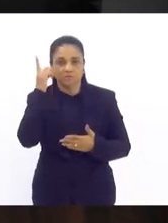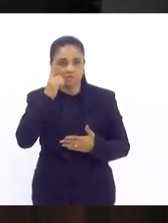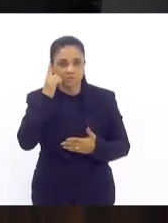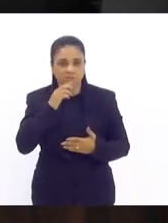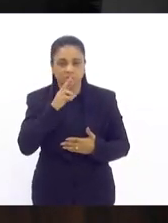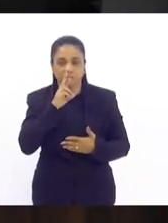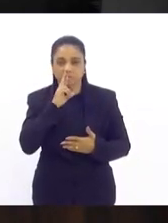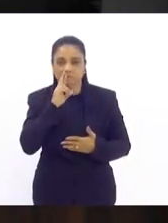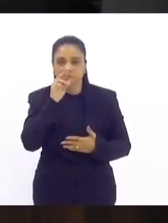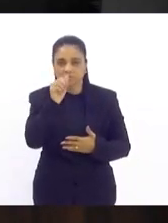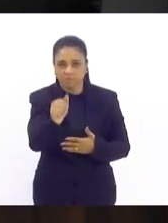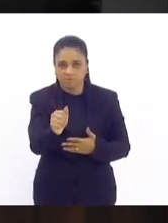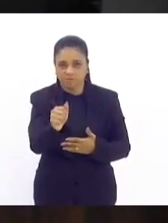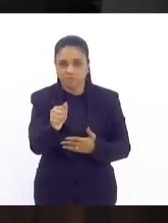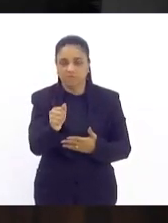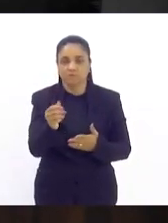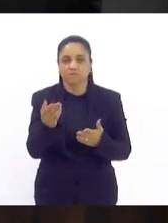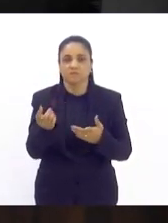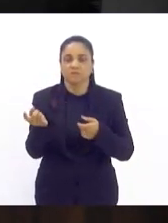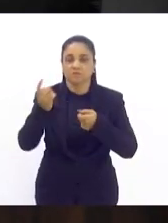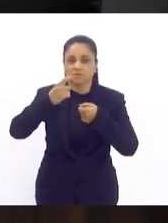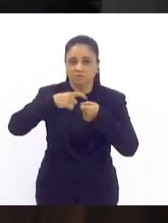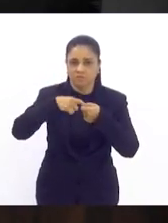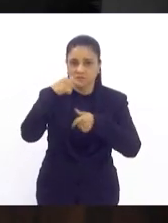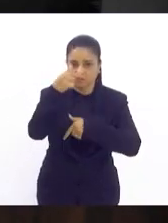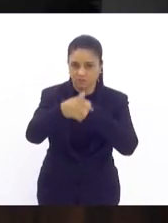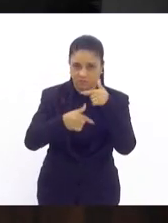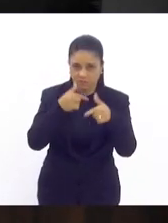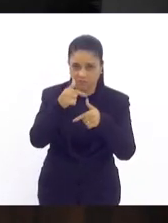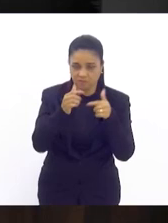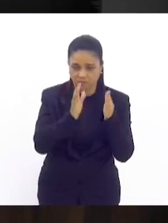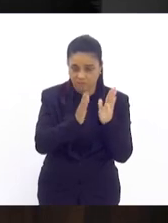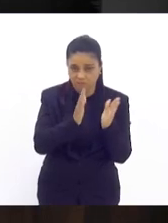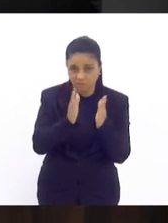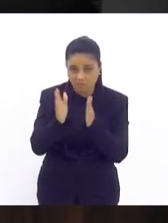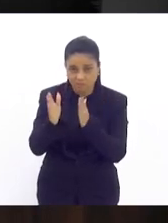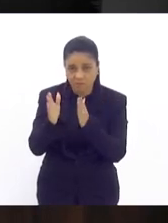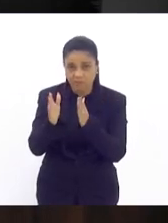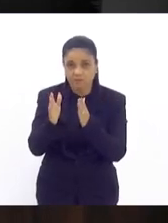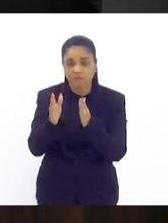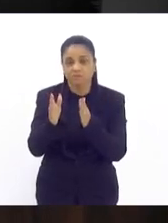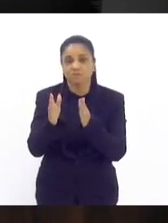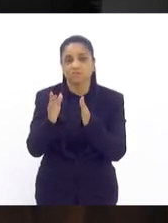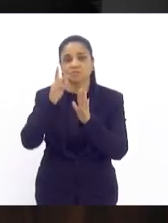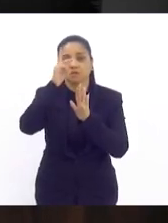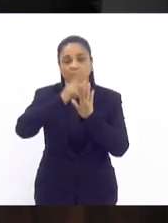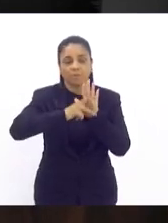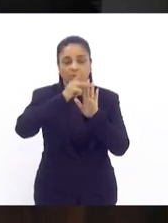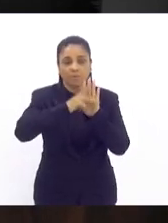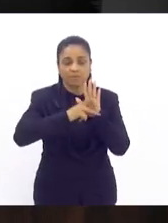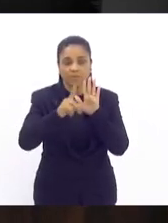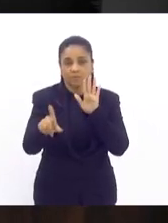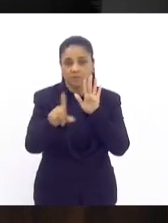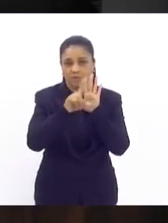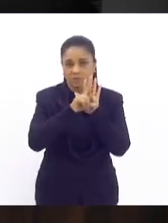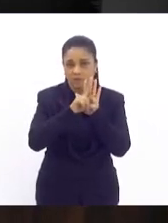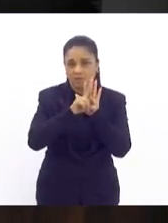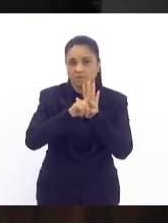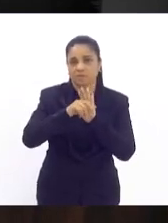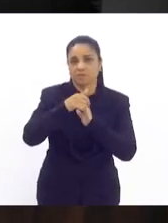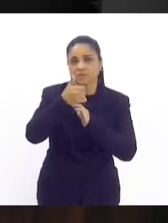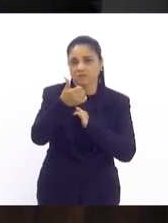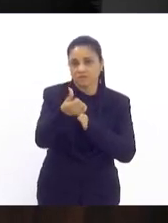os trabalhos à ordem a gente tá a gente vai retornar o projeto de lei número